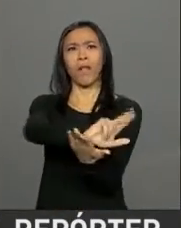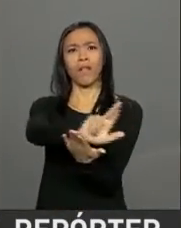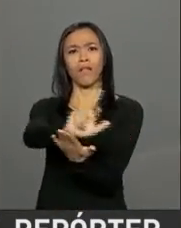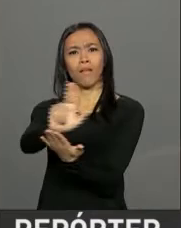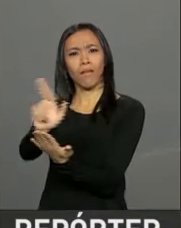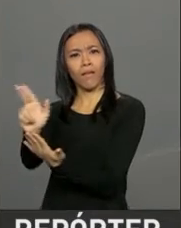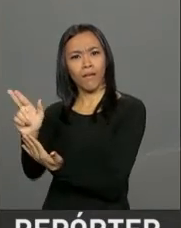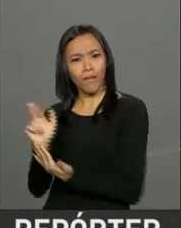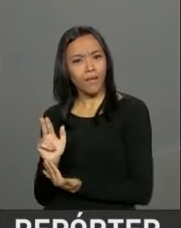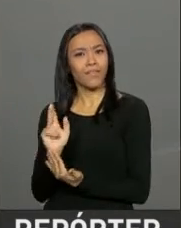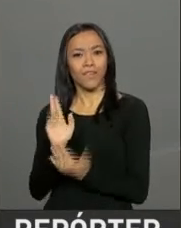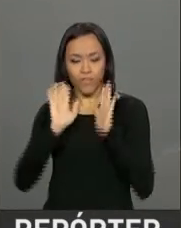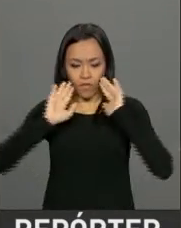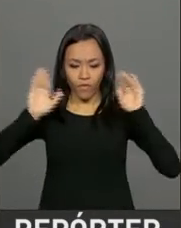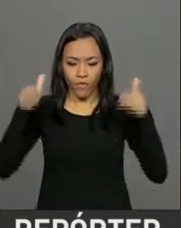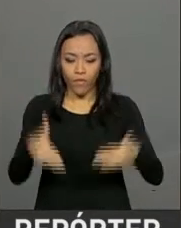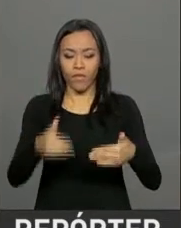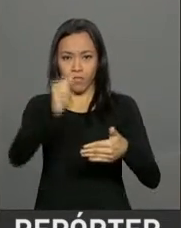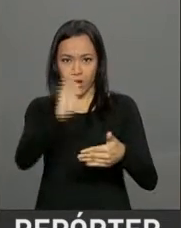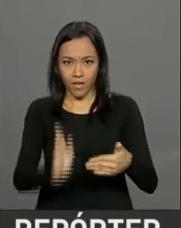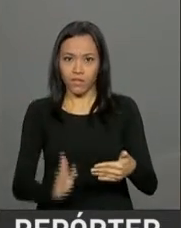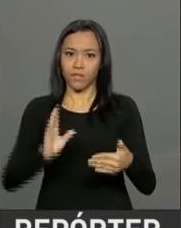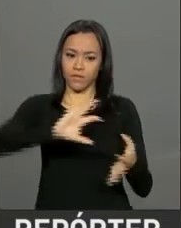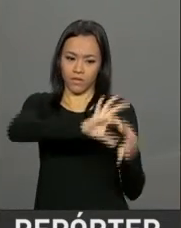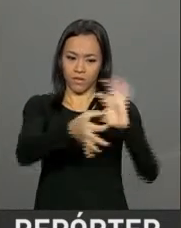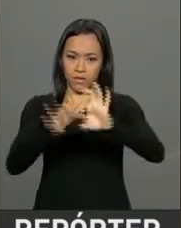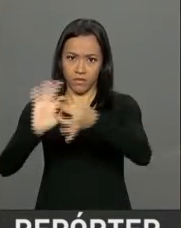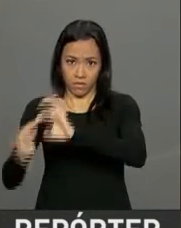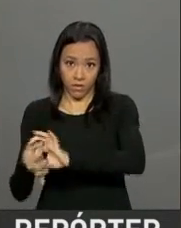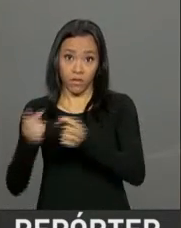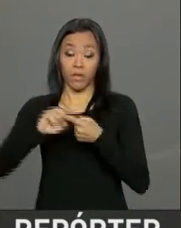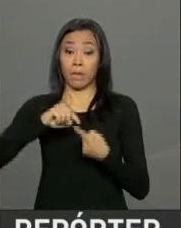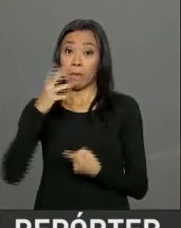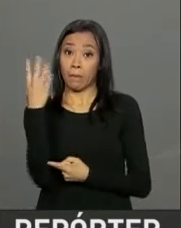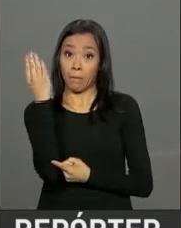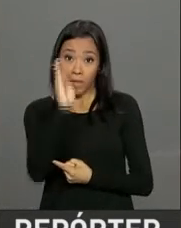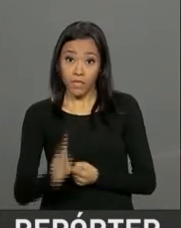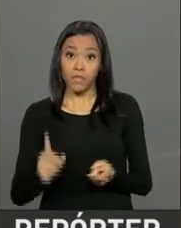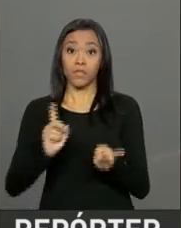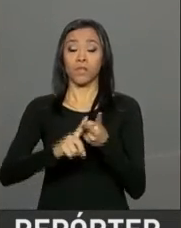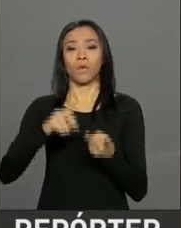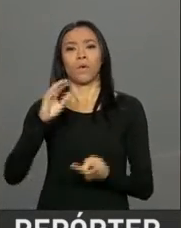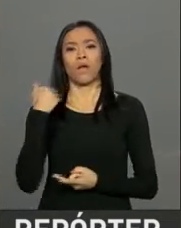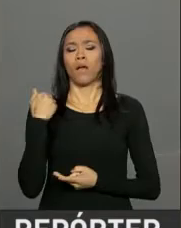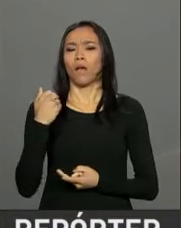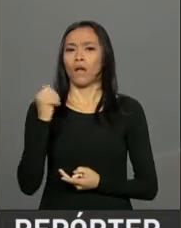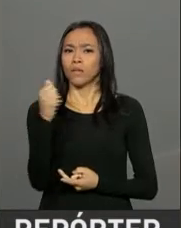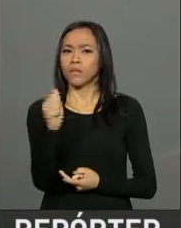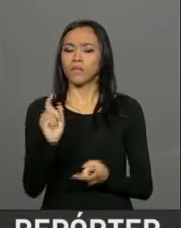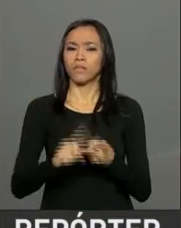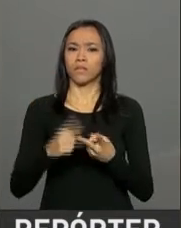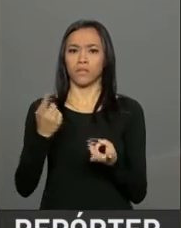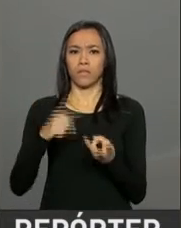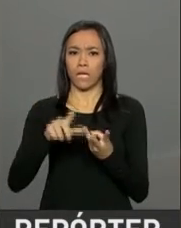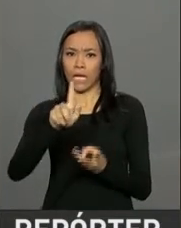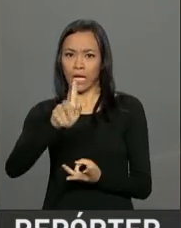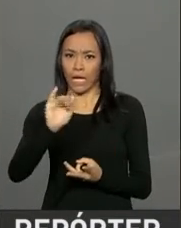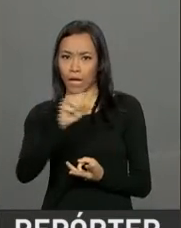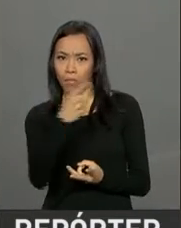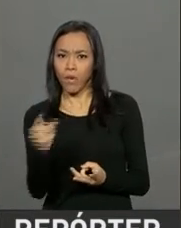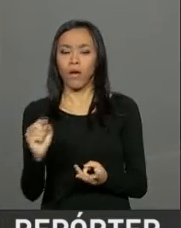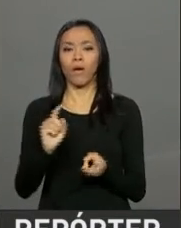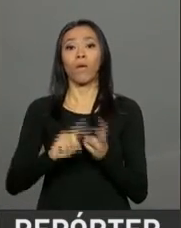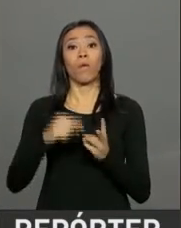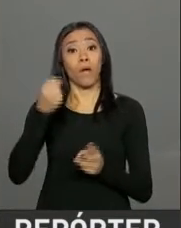torno dos Jogos Olímpicos, Brasil, Uruguai, Argentina, Gabão e África do